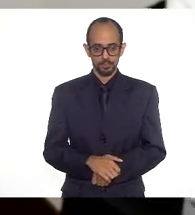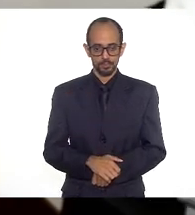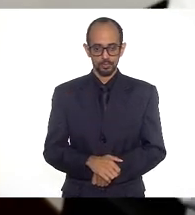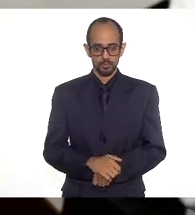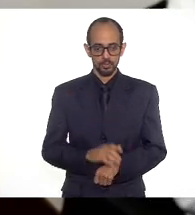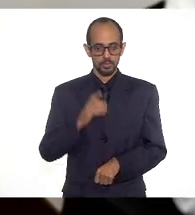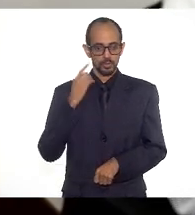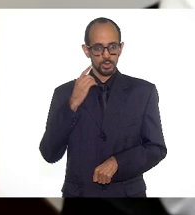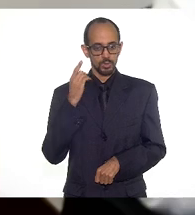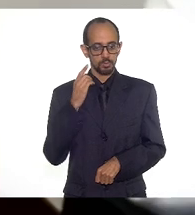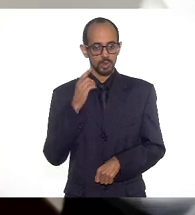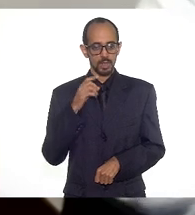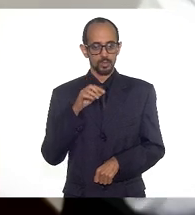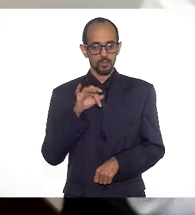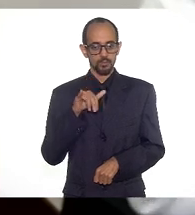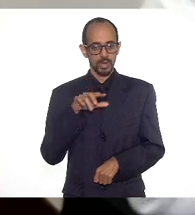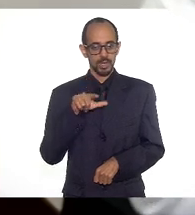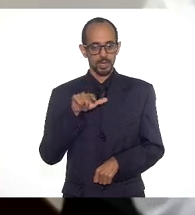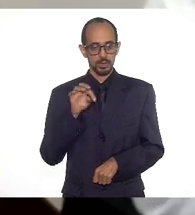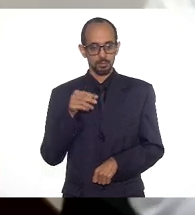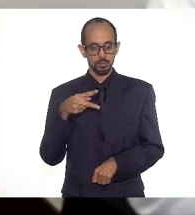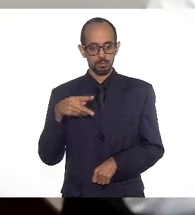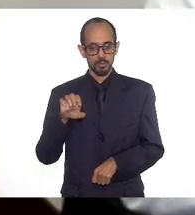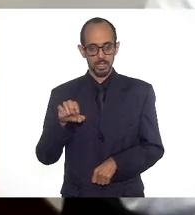Deputado Felipe Soares.